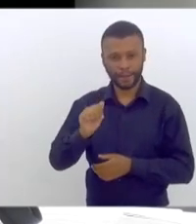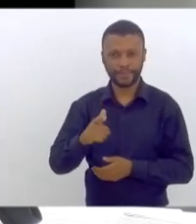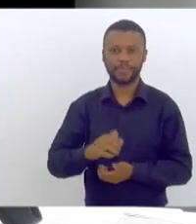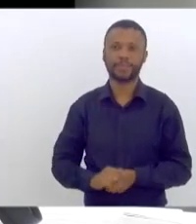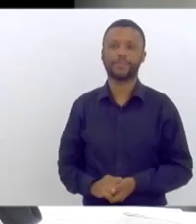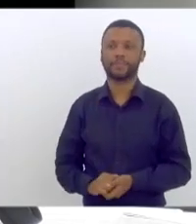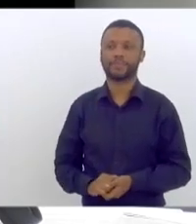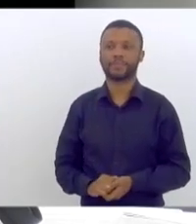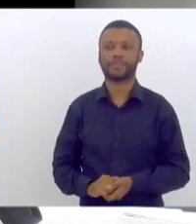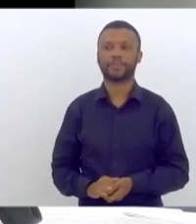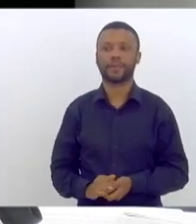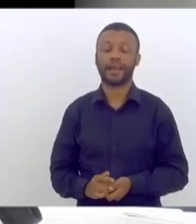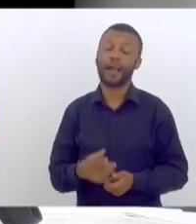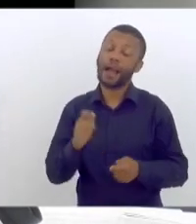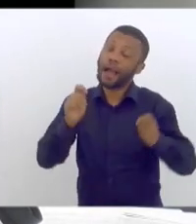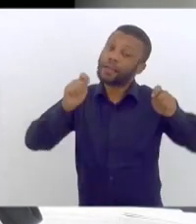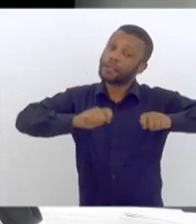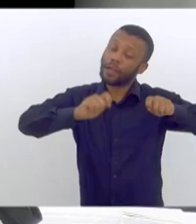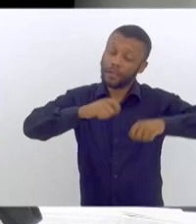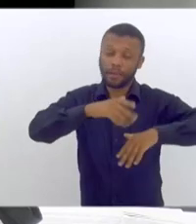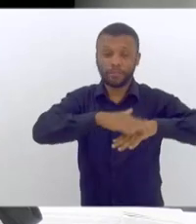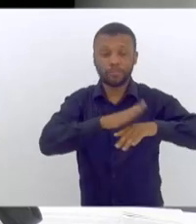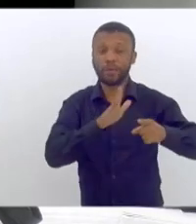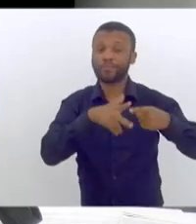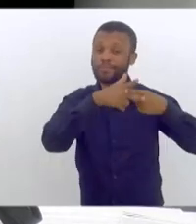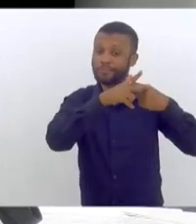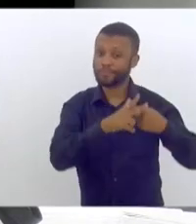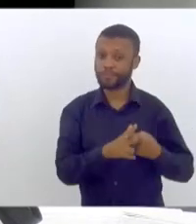a possibilidade de ajuste também